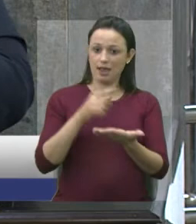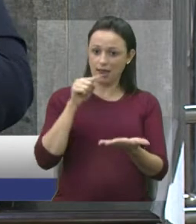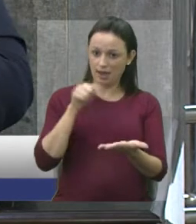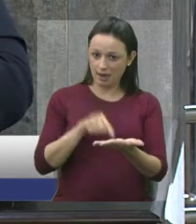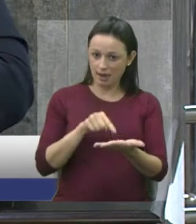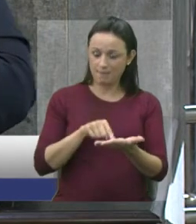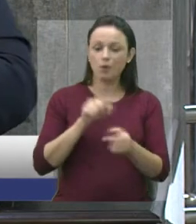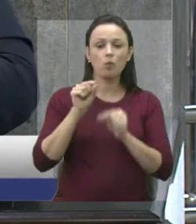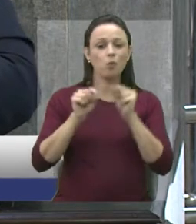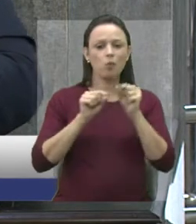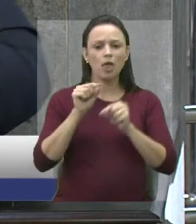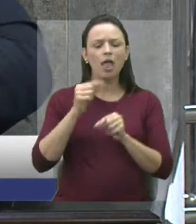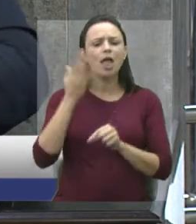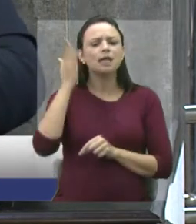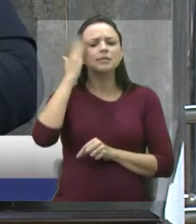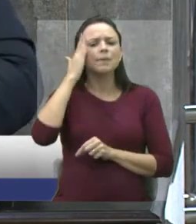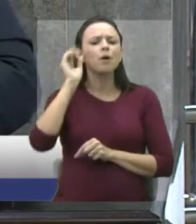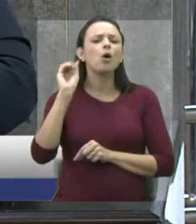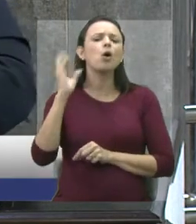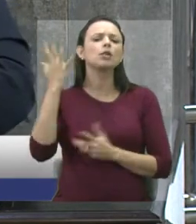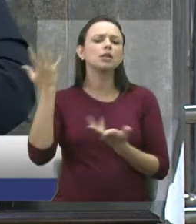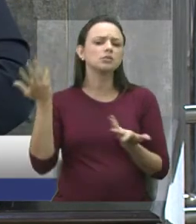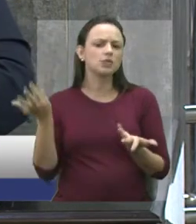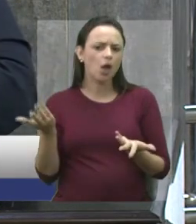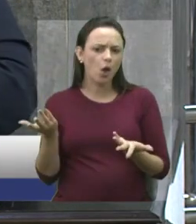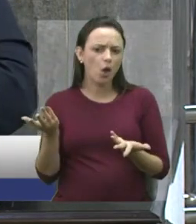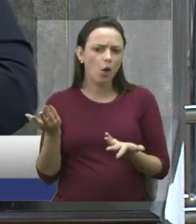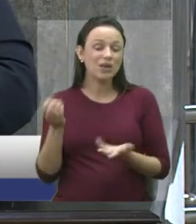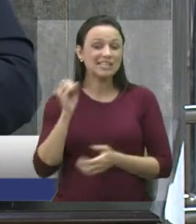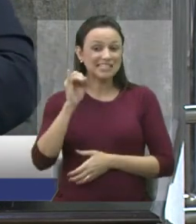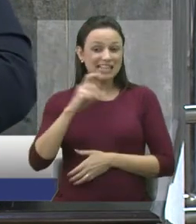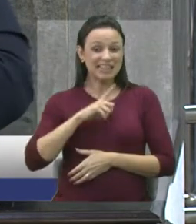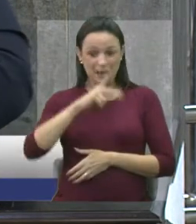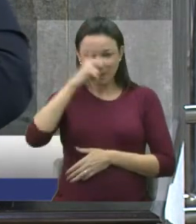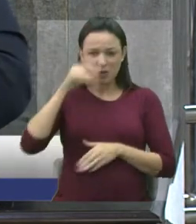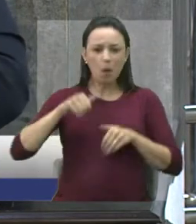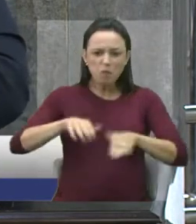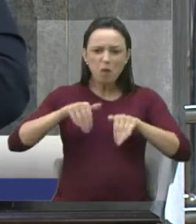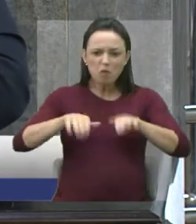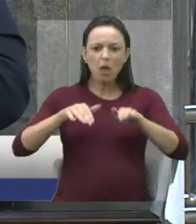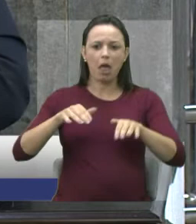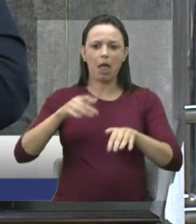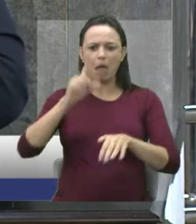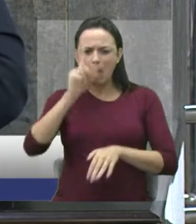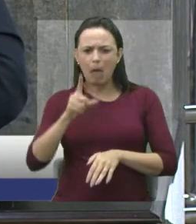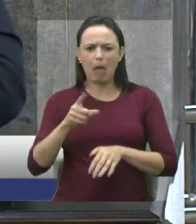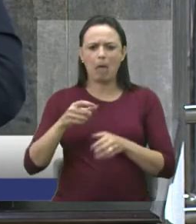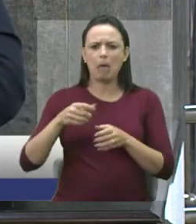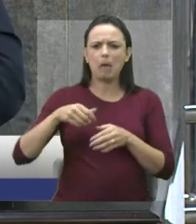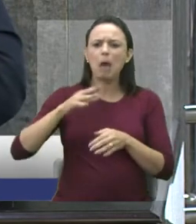averiguar o que aconteceu, se aconteceu que não aconteça mais. Nós vamos acompanhar isso